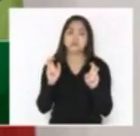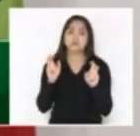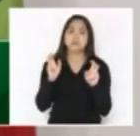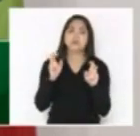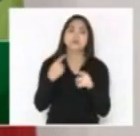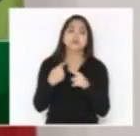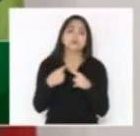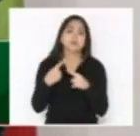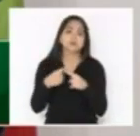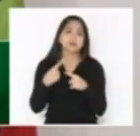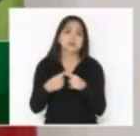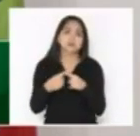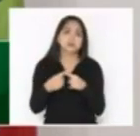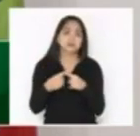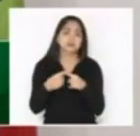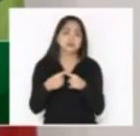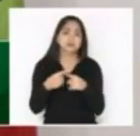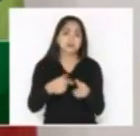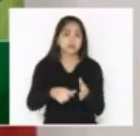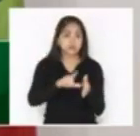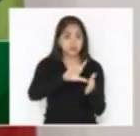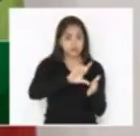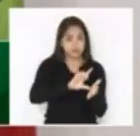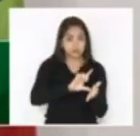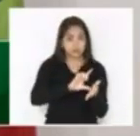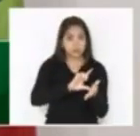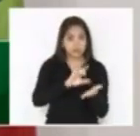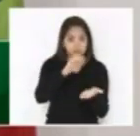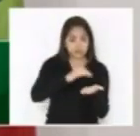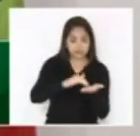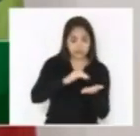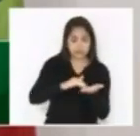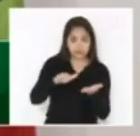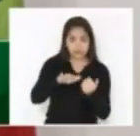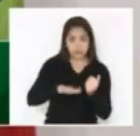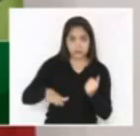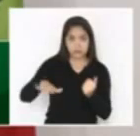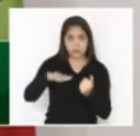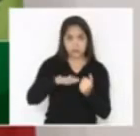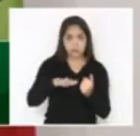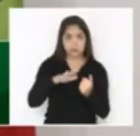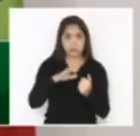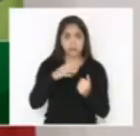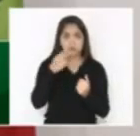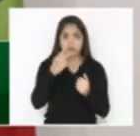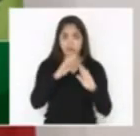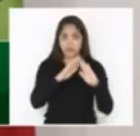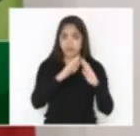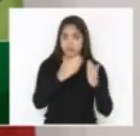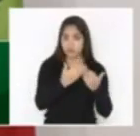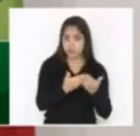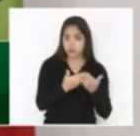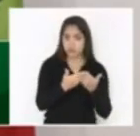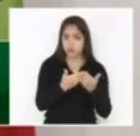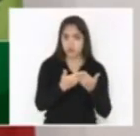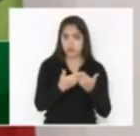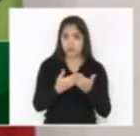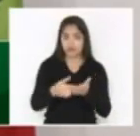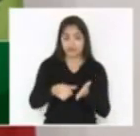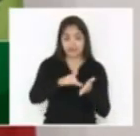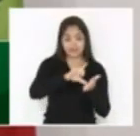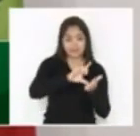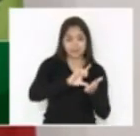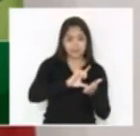porque antes das secretarias regionais, vamos falar de escola, deputado Minuto, antes das secretarias